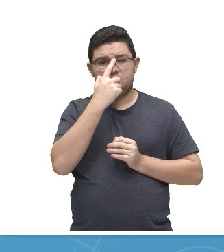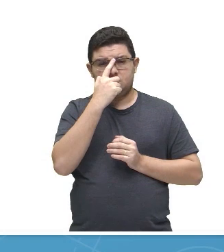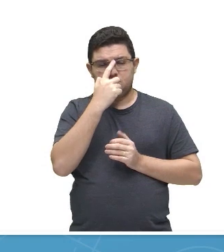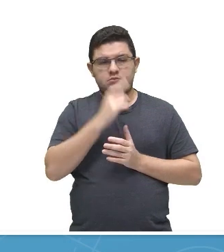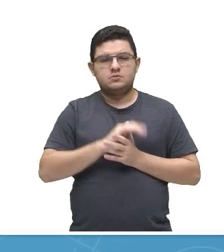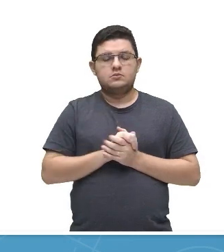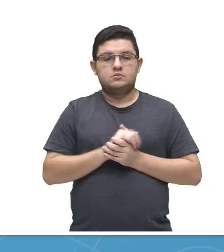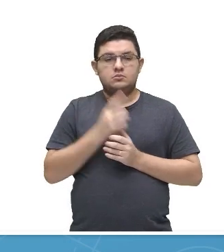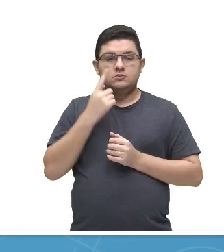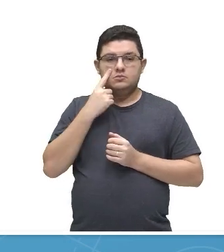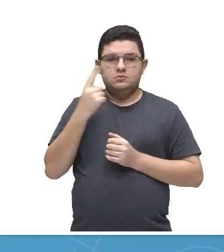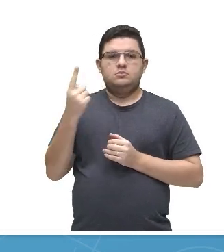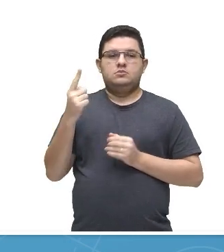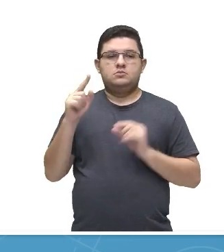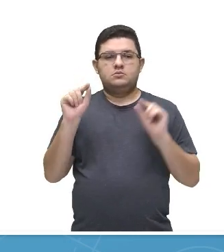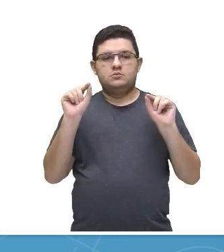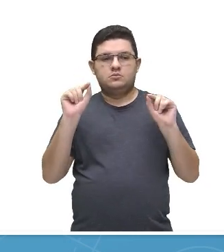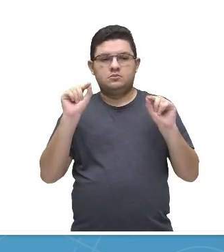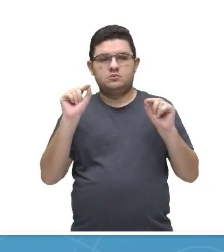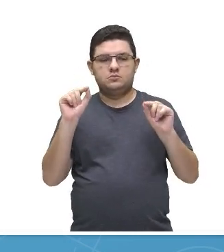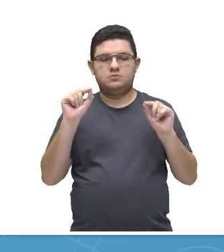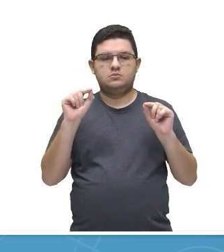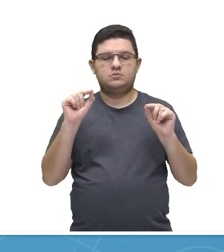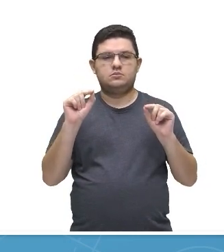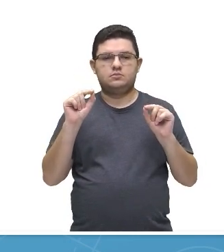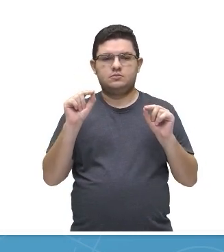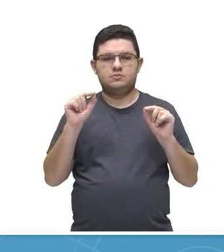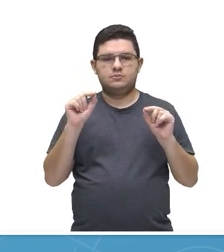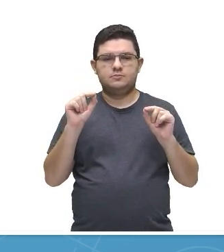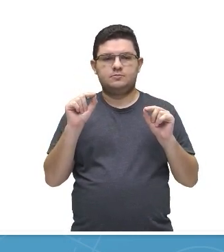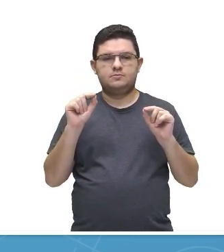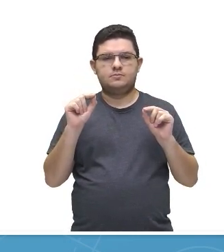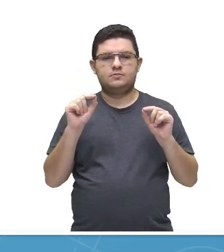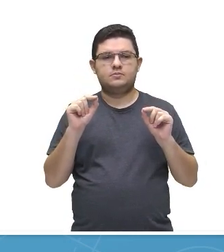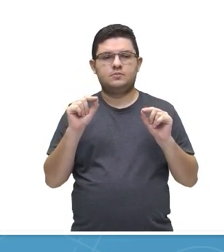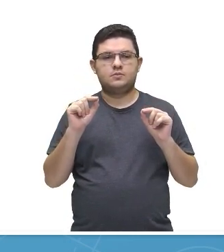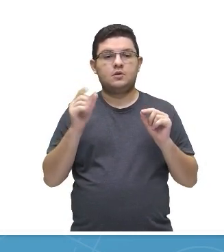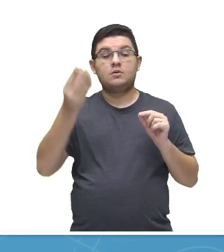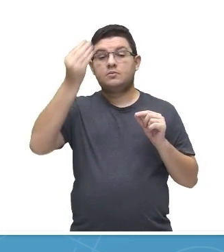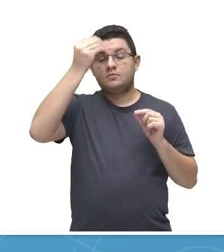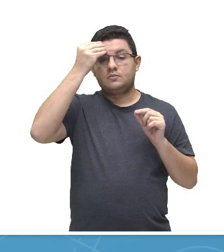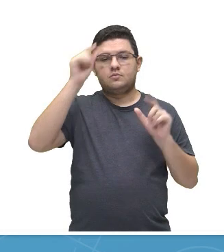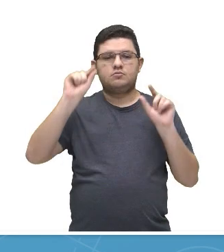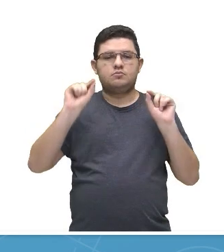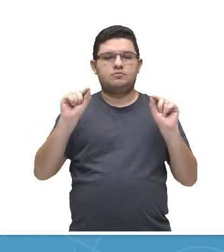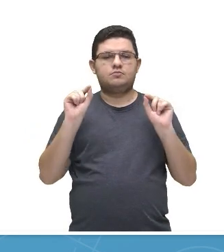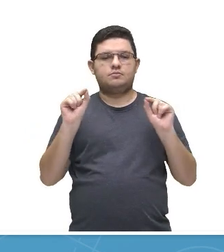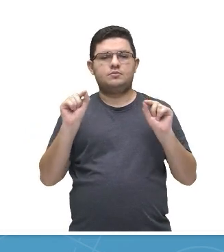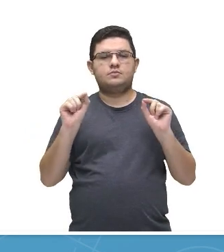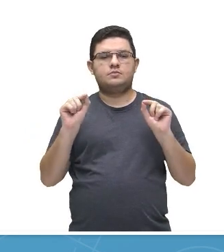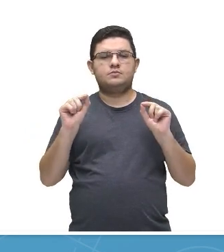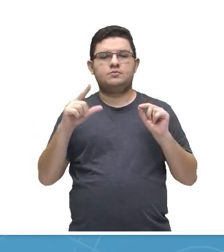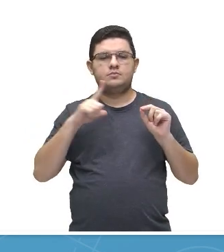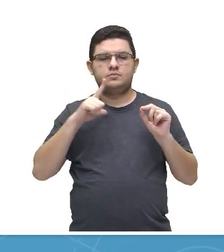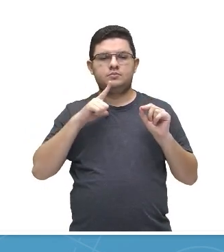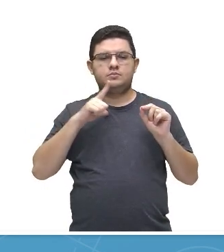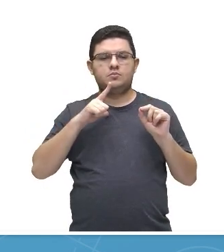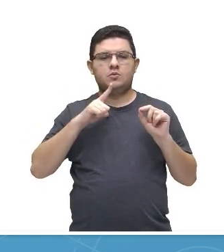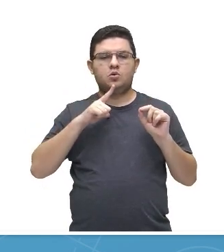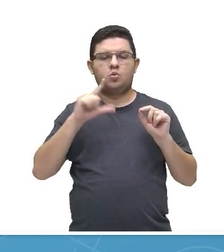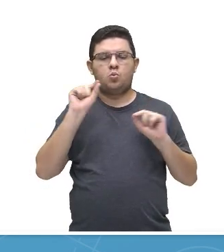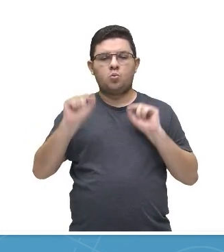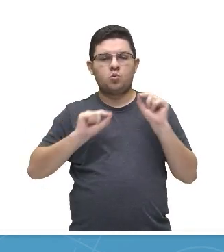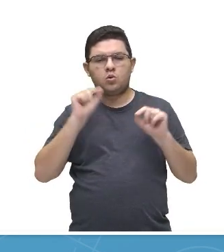Aqui, ó. Então, só para fixar bem o que nós aprendemos, né? Que o substantivo, para